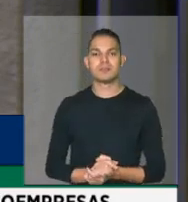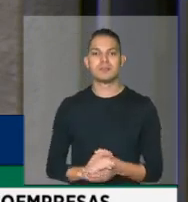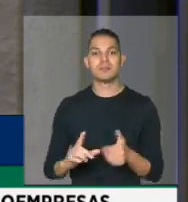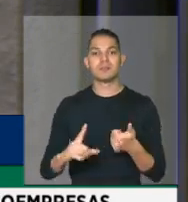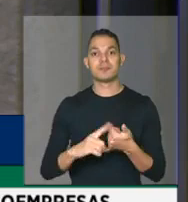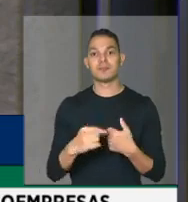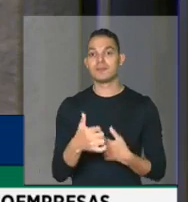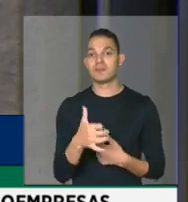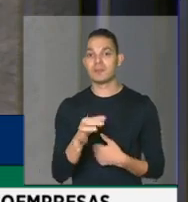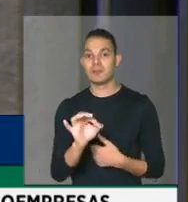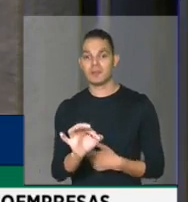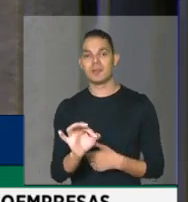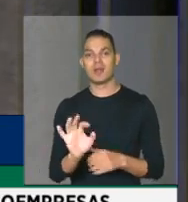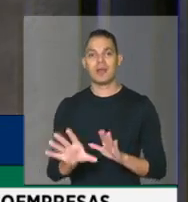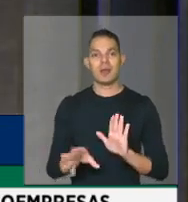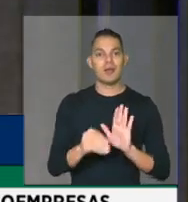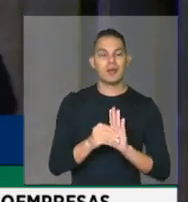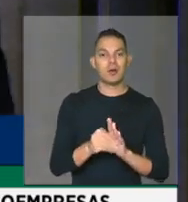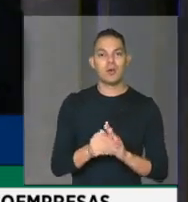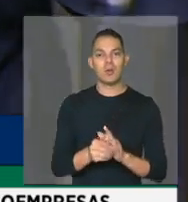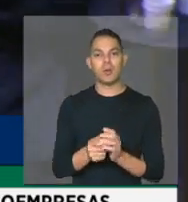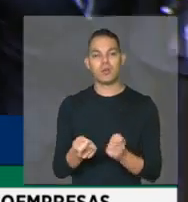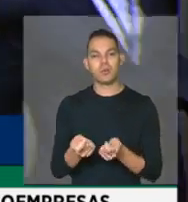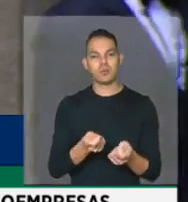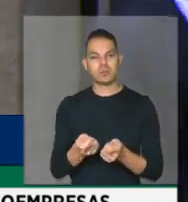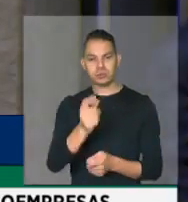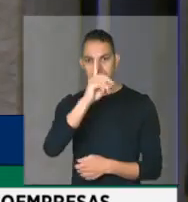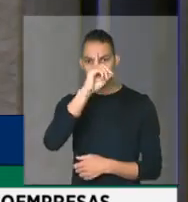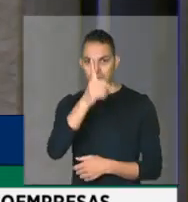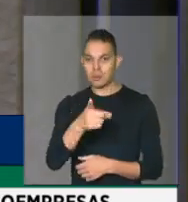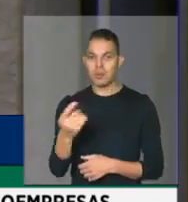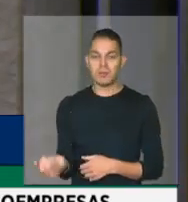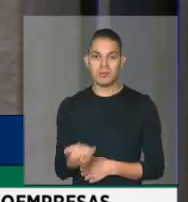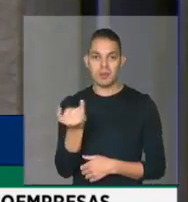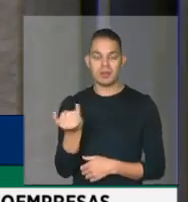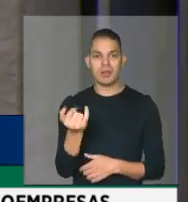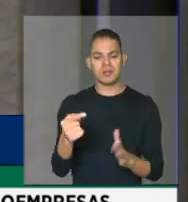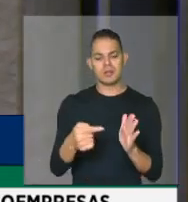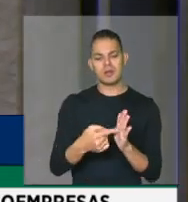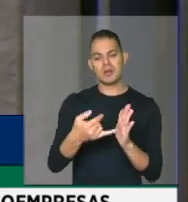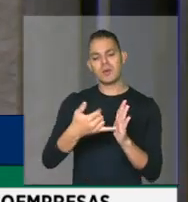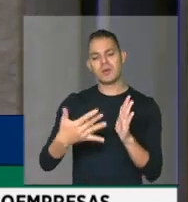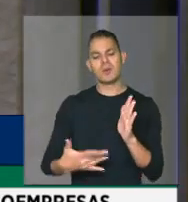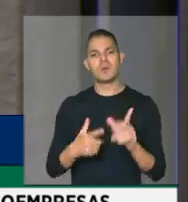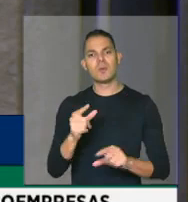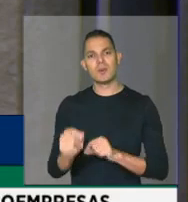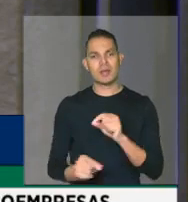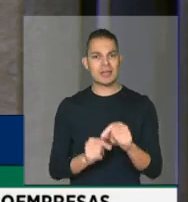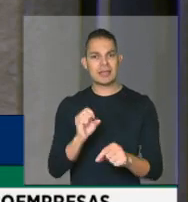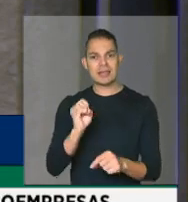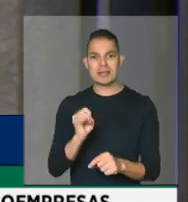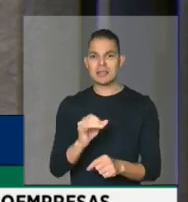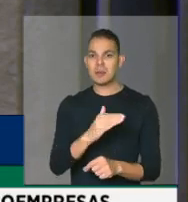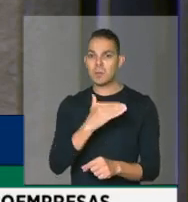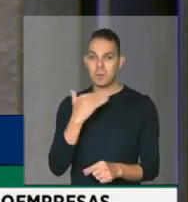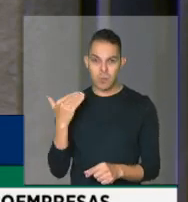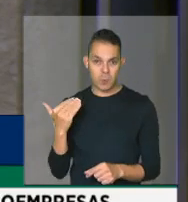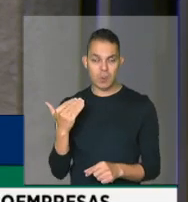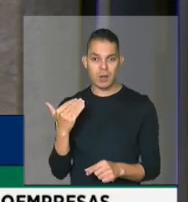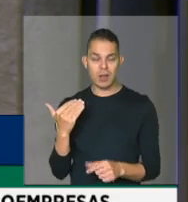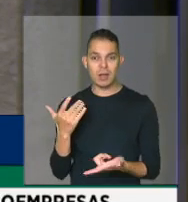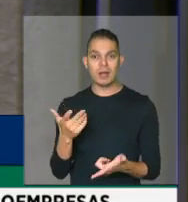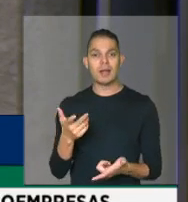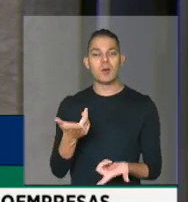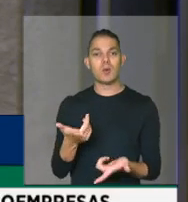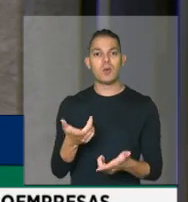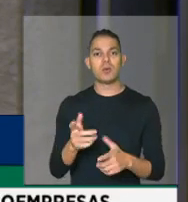Artigo 10º. Inserimos um comando de extrema importância, segundo o qual, expirado o prazo para contratações, fica